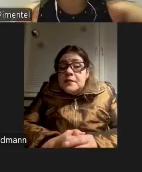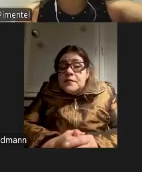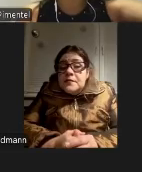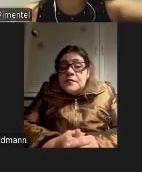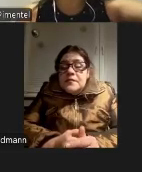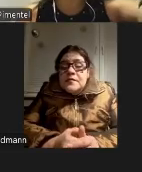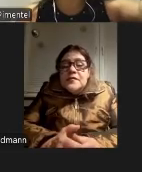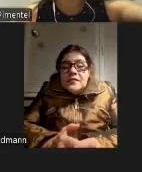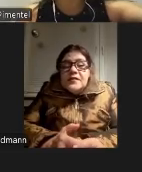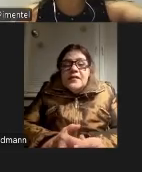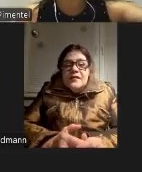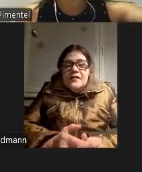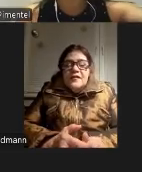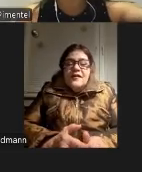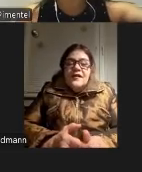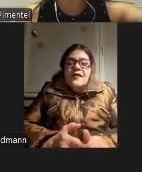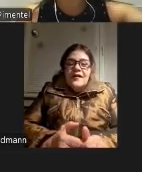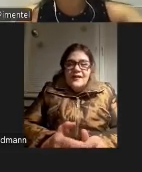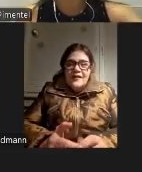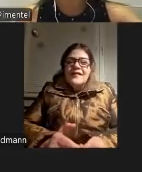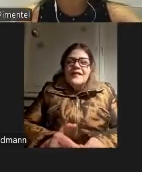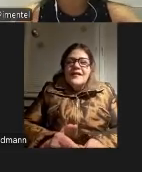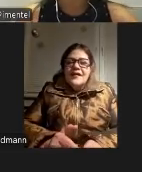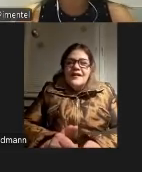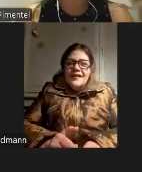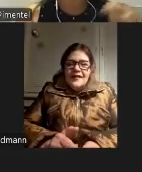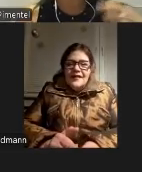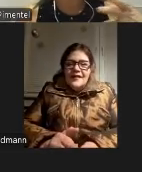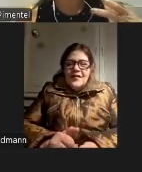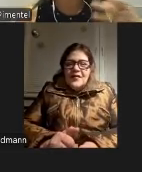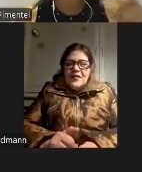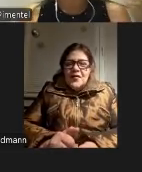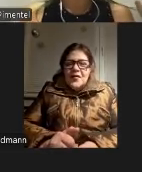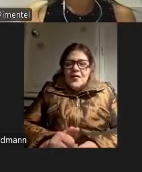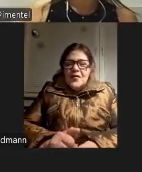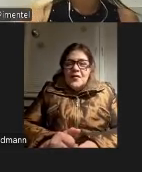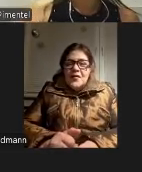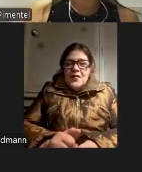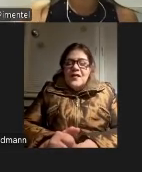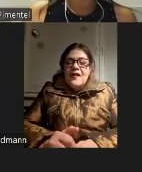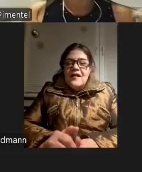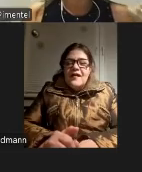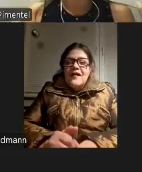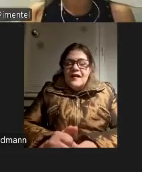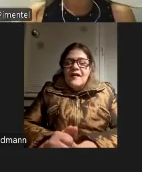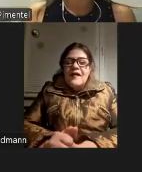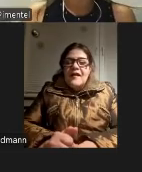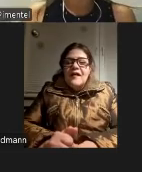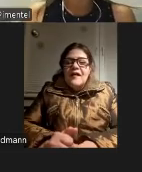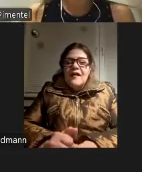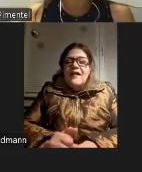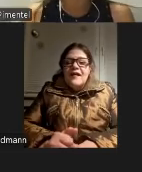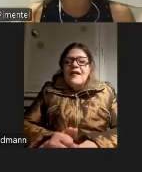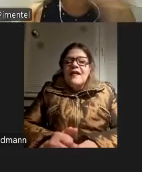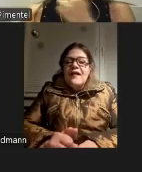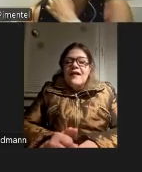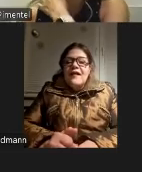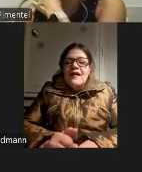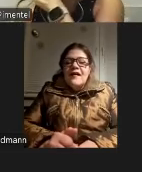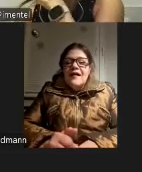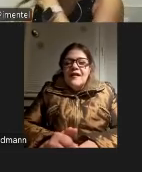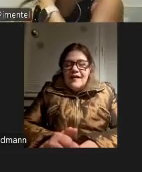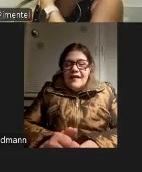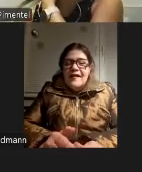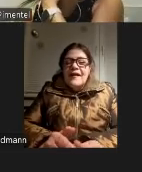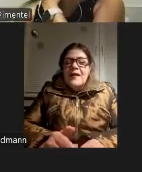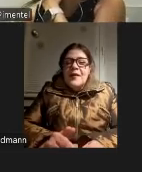cadê? O primeiro nome da Sim, esquerda, superior esquerdo. Então tá lá em lilás, né? Em rosa,